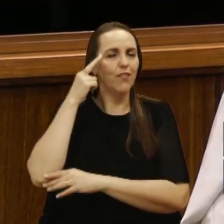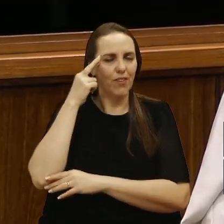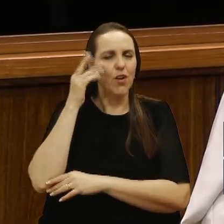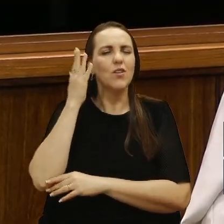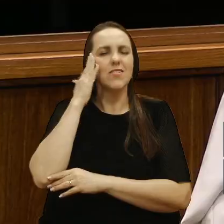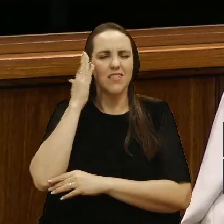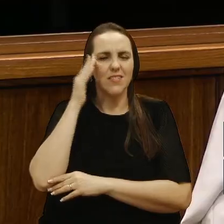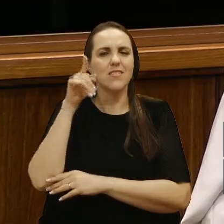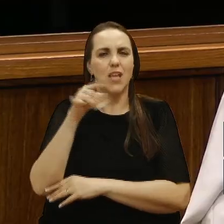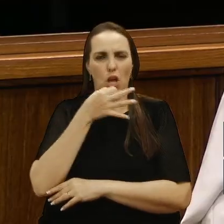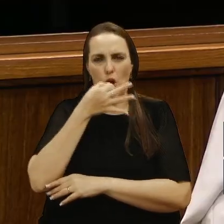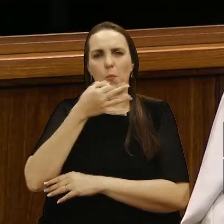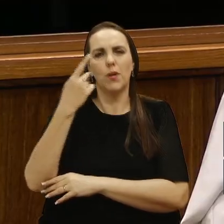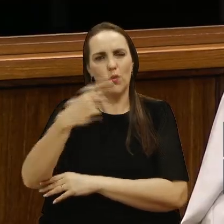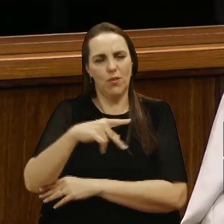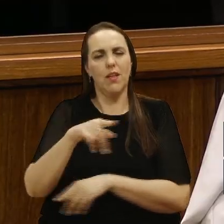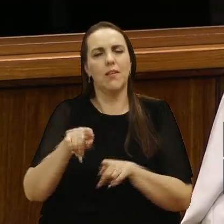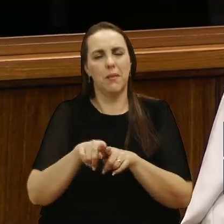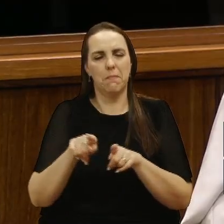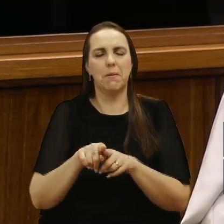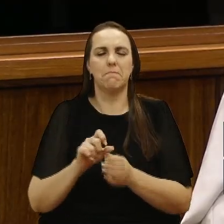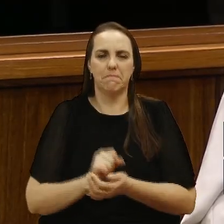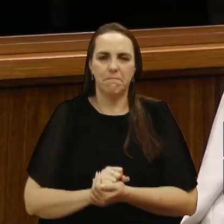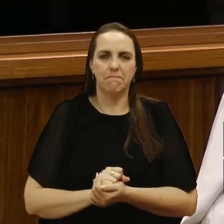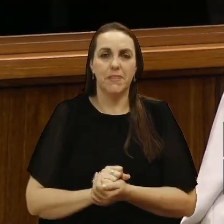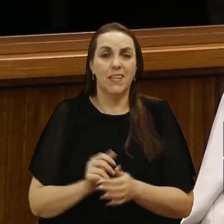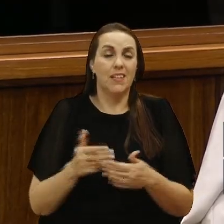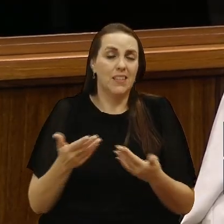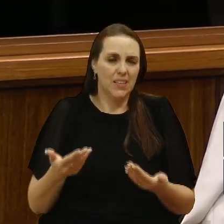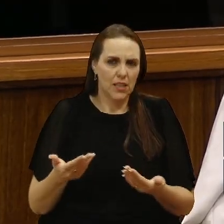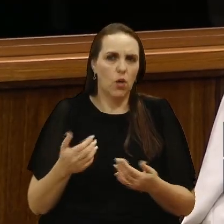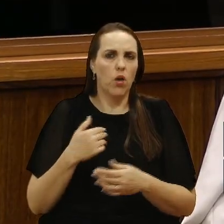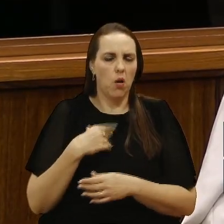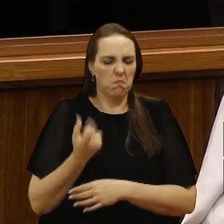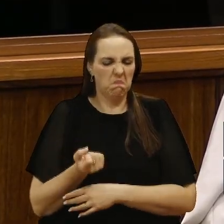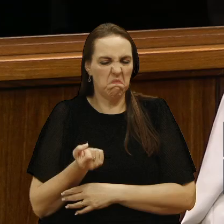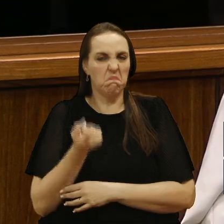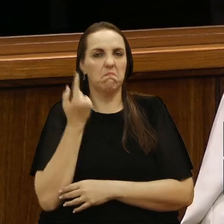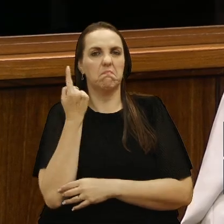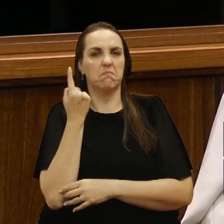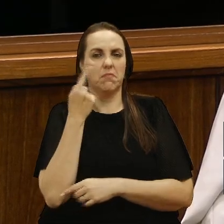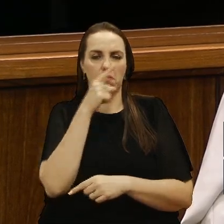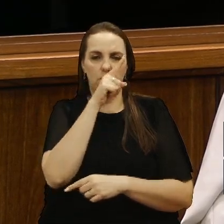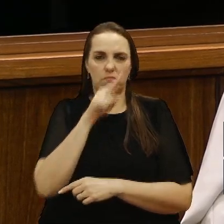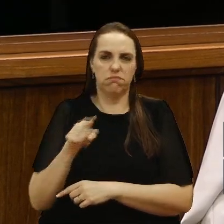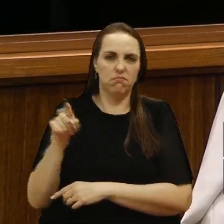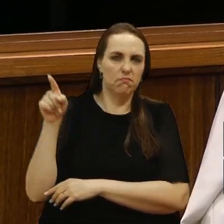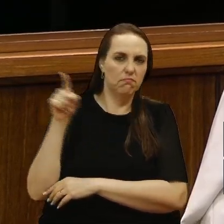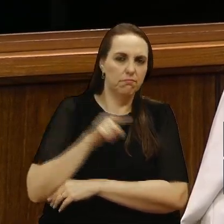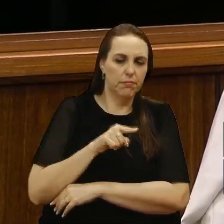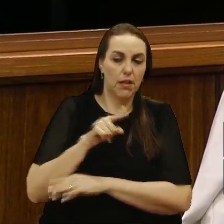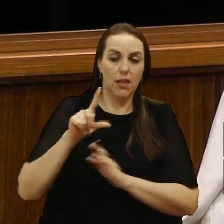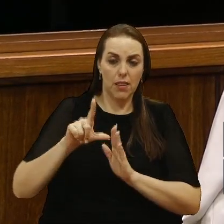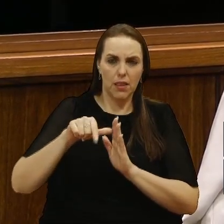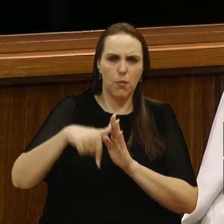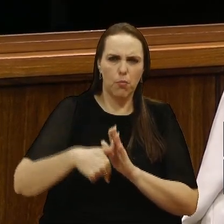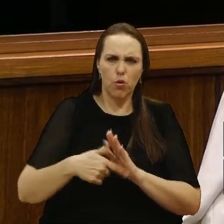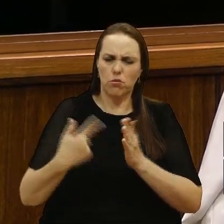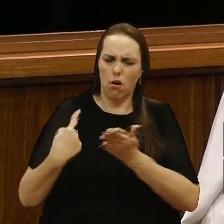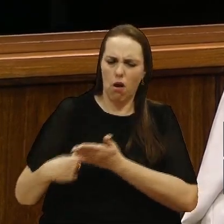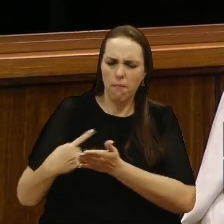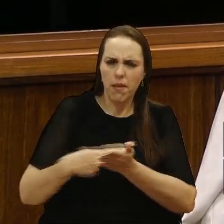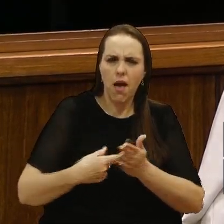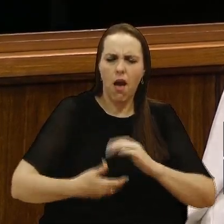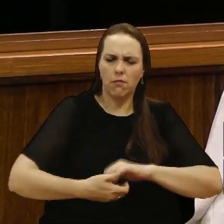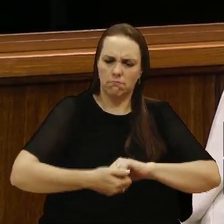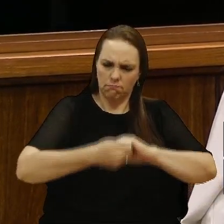é a opinião dele também. Então, me causa muito estranhamento esses vetos, depois de aperto de mão,